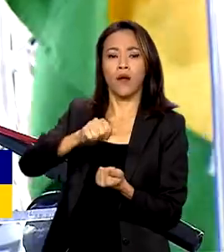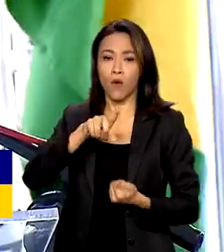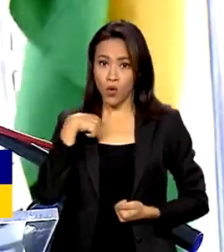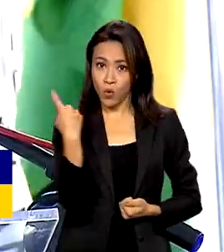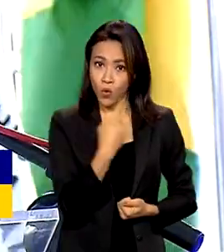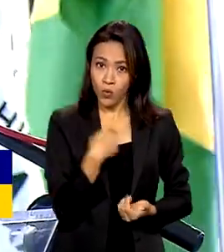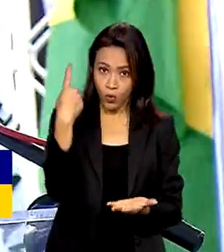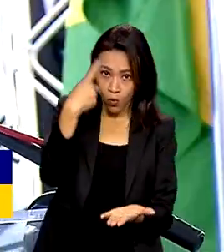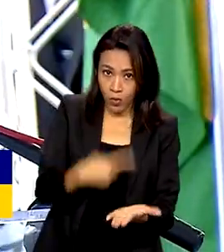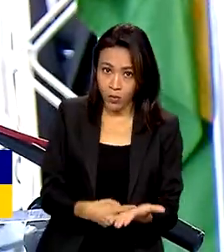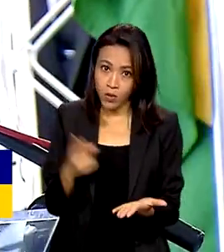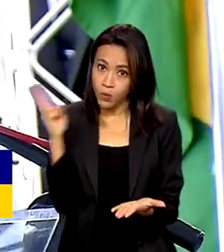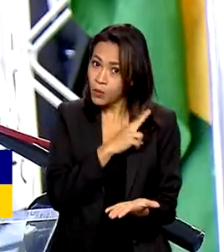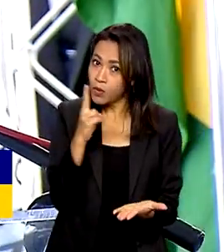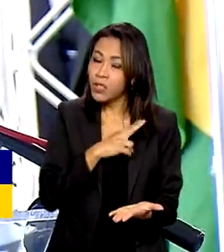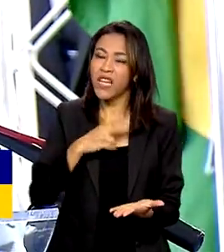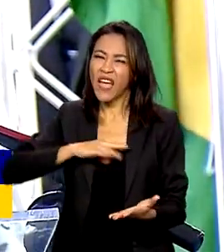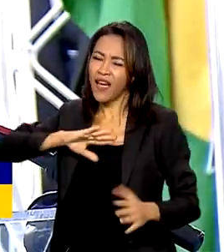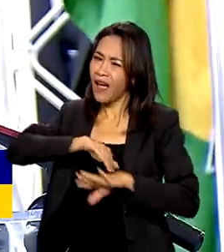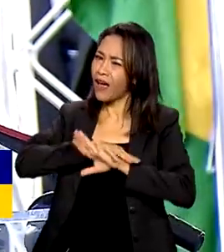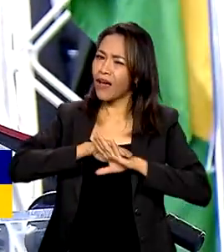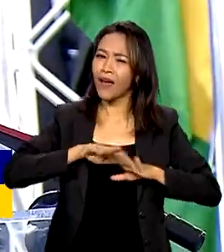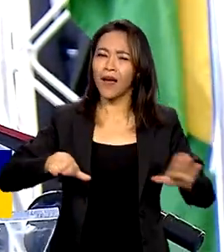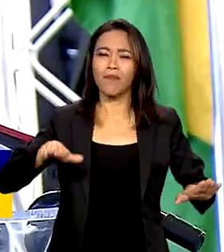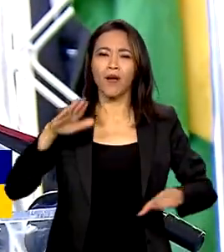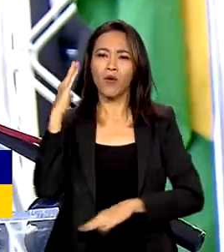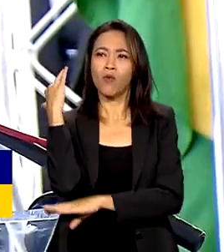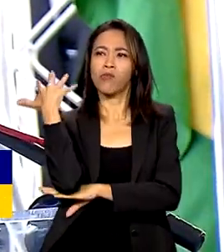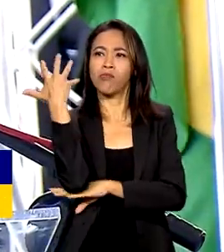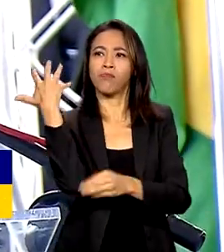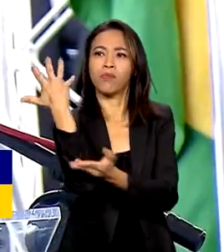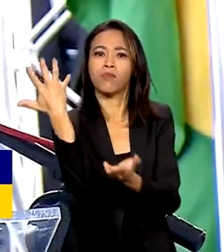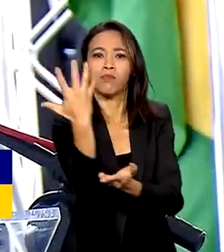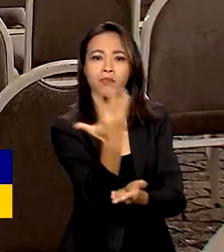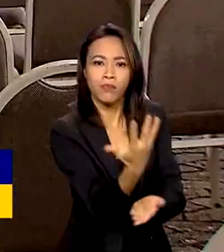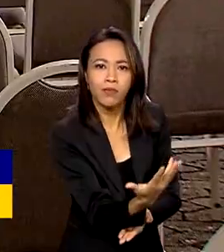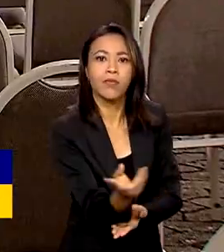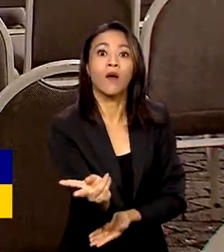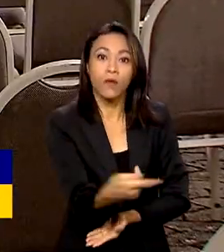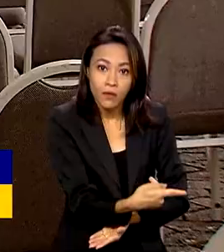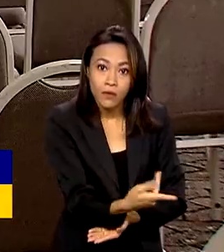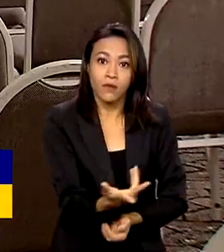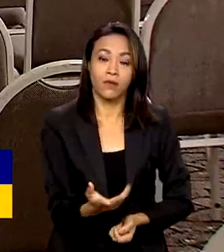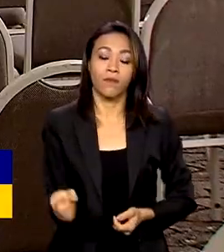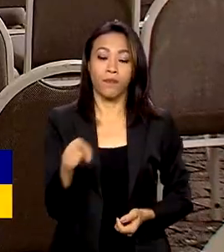imediato é acabar com o desmatamento enfrentar o desmatamento nas unidades de conservação